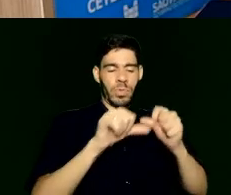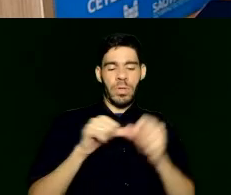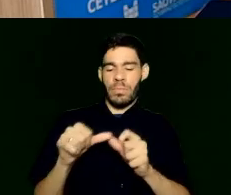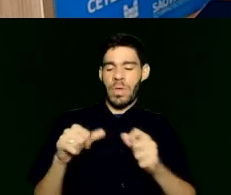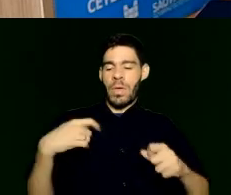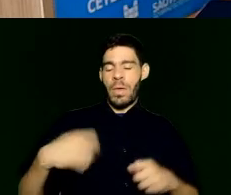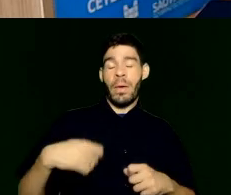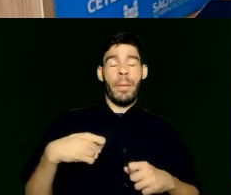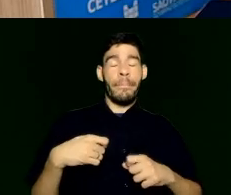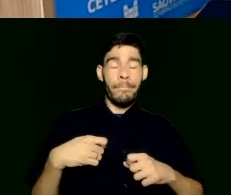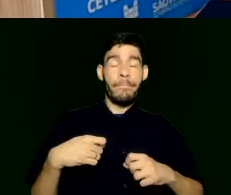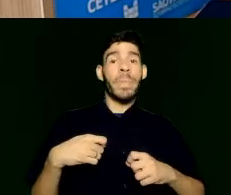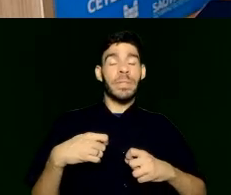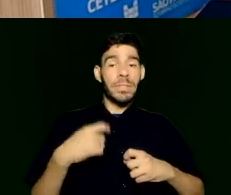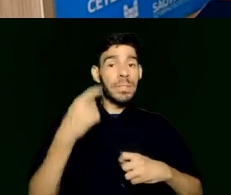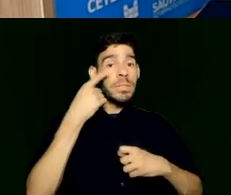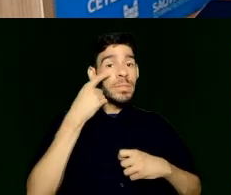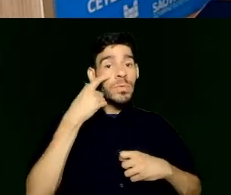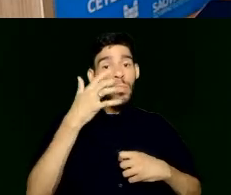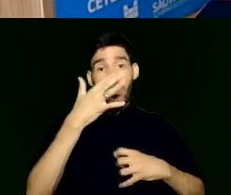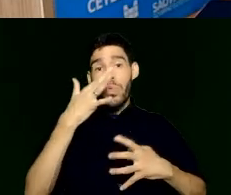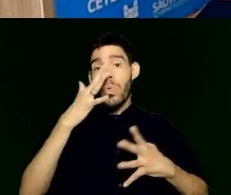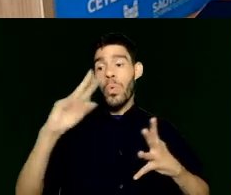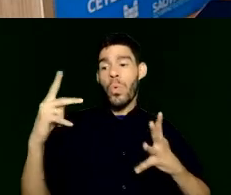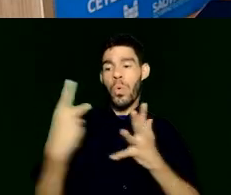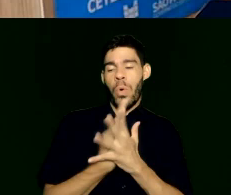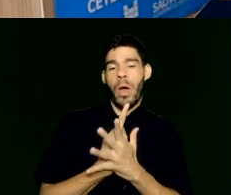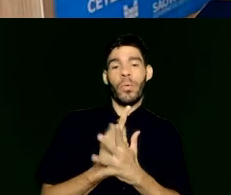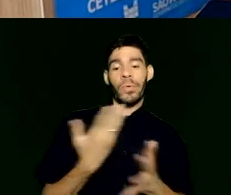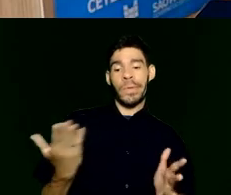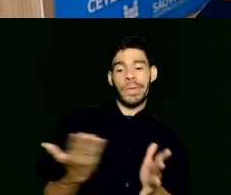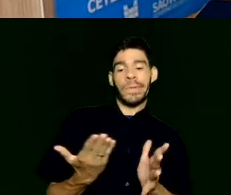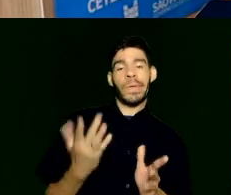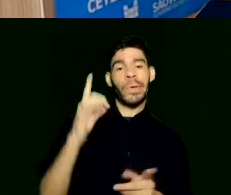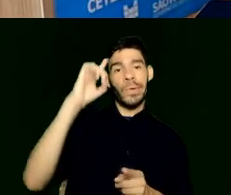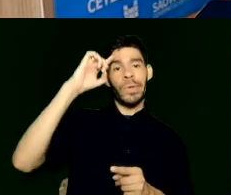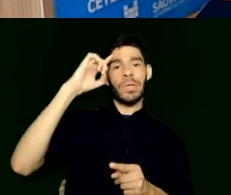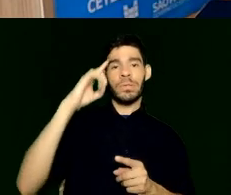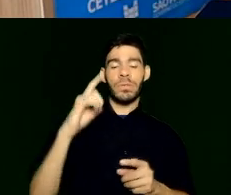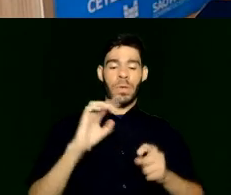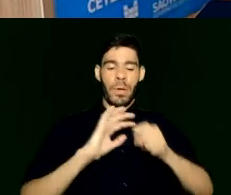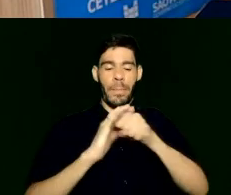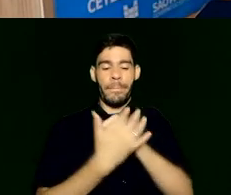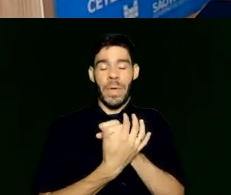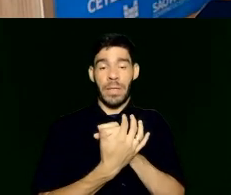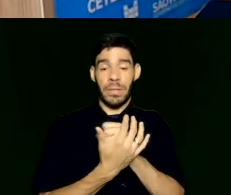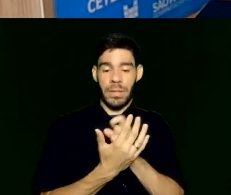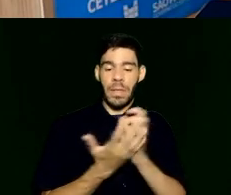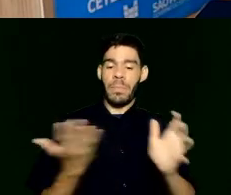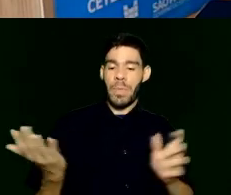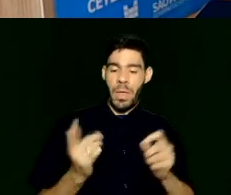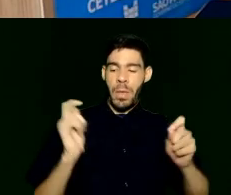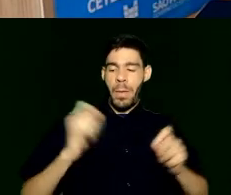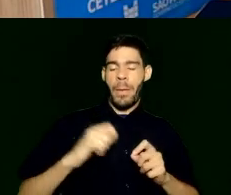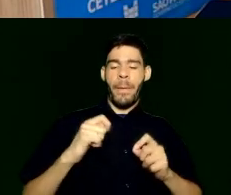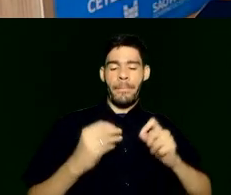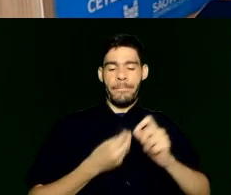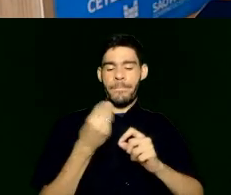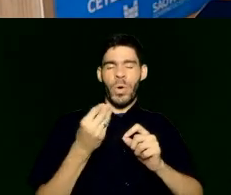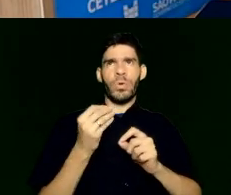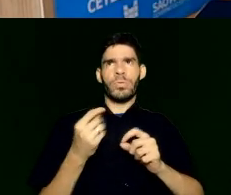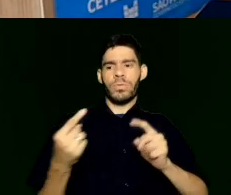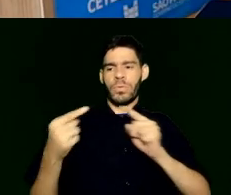e nós temos que estar atentos àquilo que está ocorrendo na ordem do dia, né? A pandemia, que hoje pode